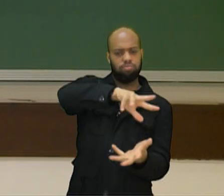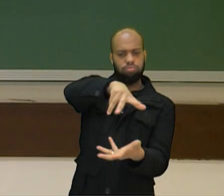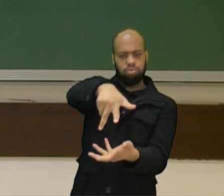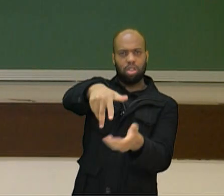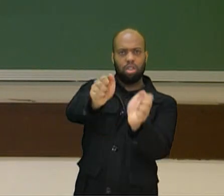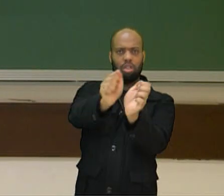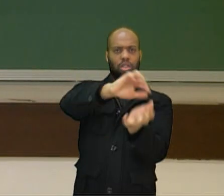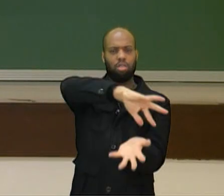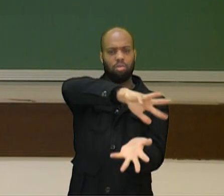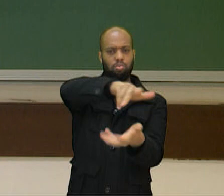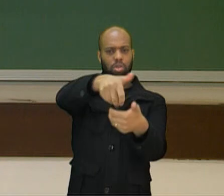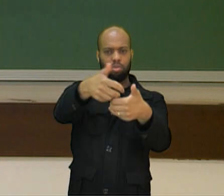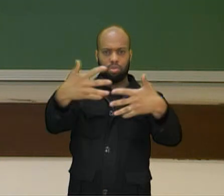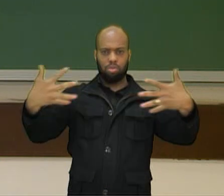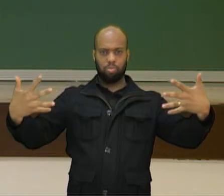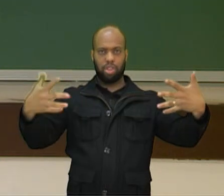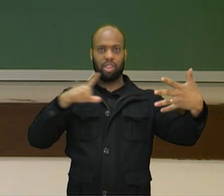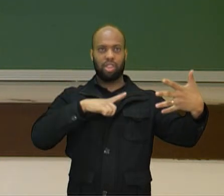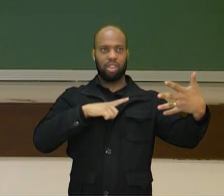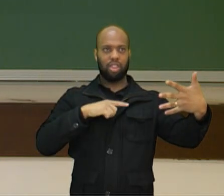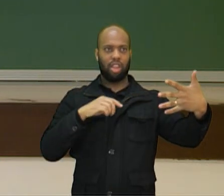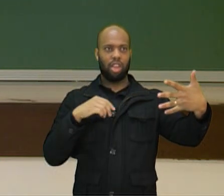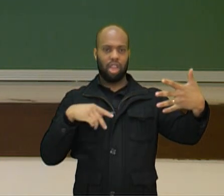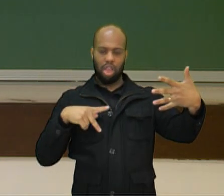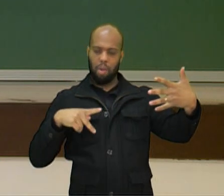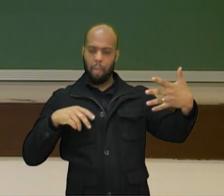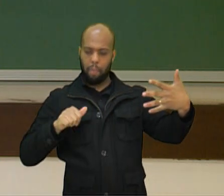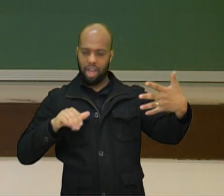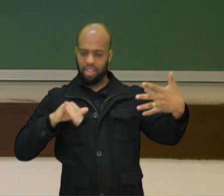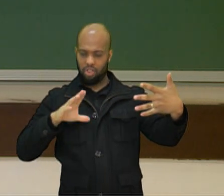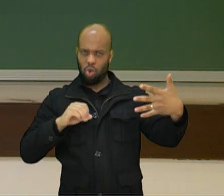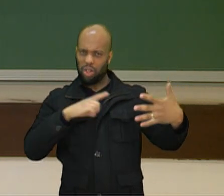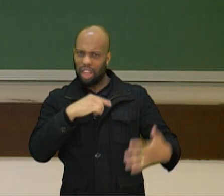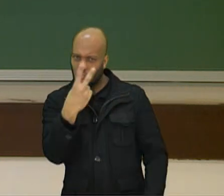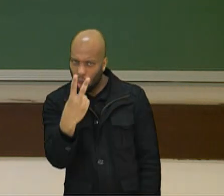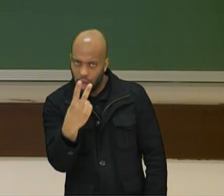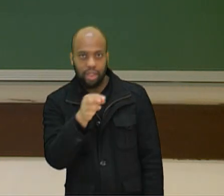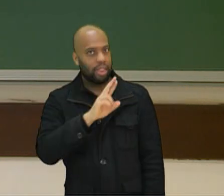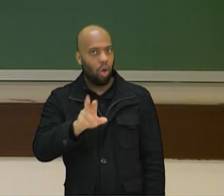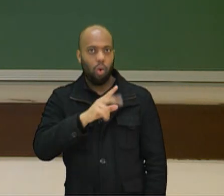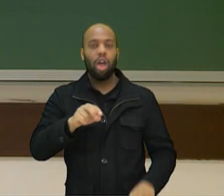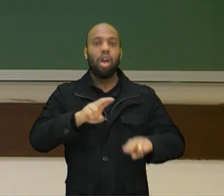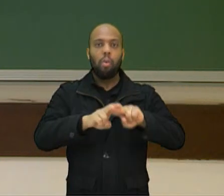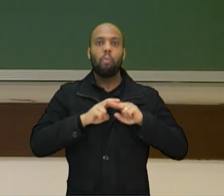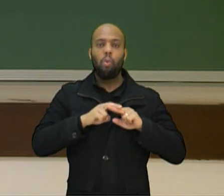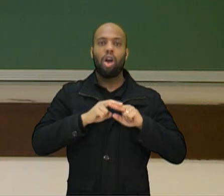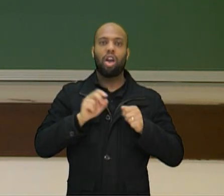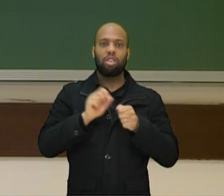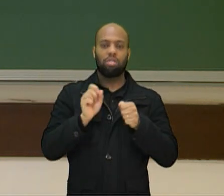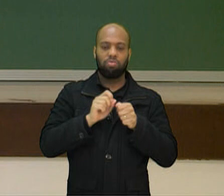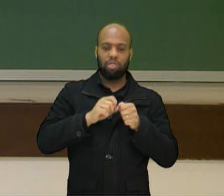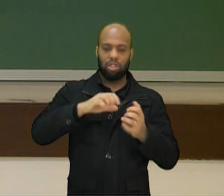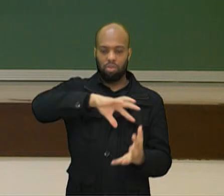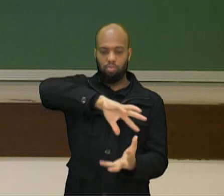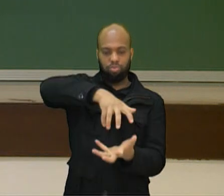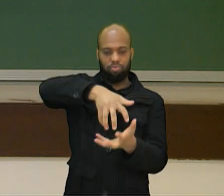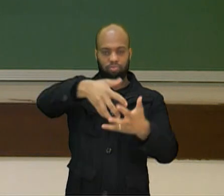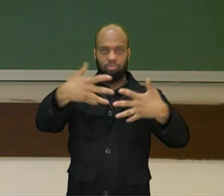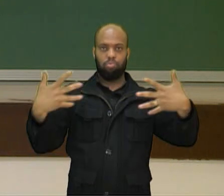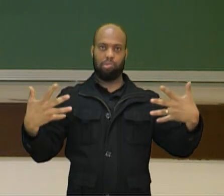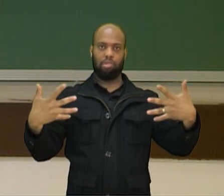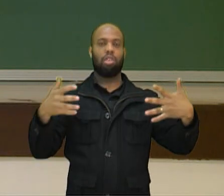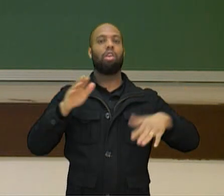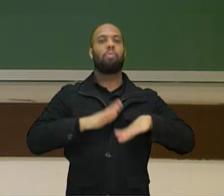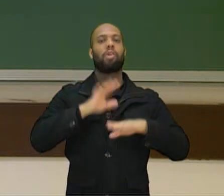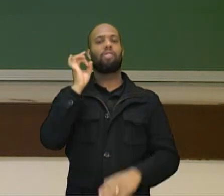ver em dois locais a inscrição Oceano Pacífico, não é que existam dois oceanos pacíficos. É um Oceano Pacífico que, para